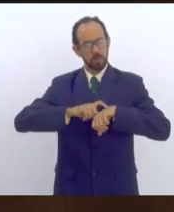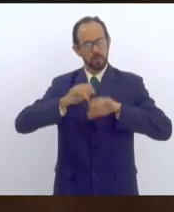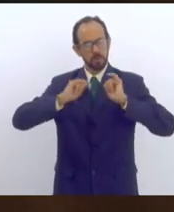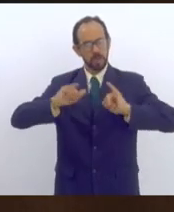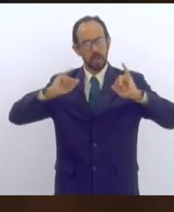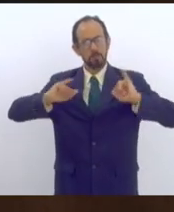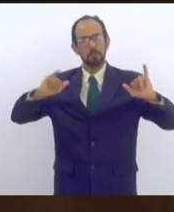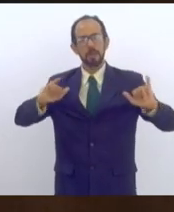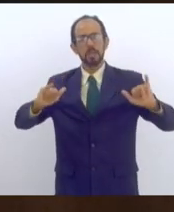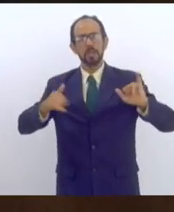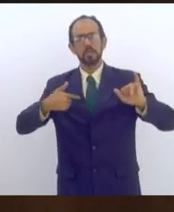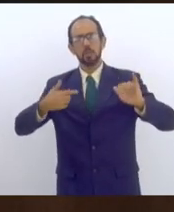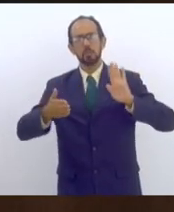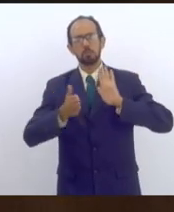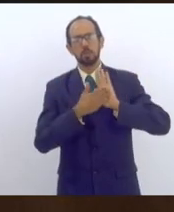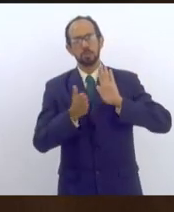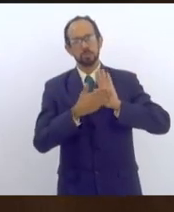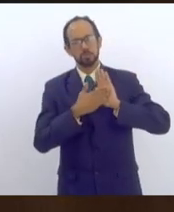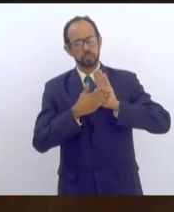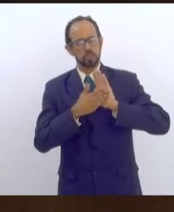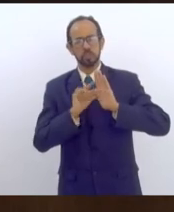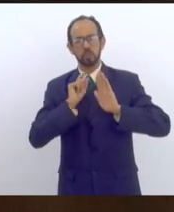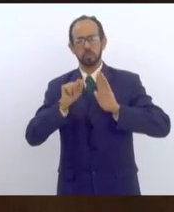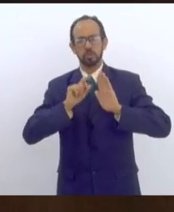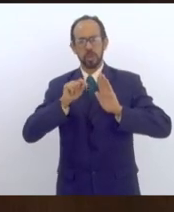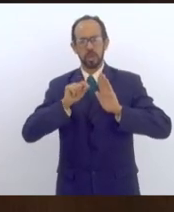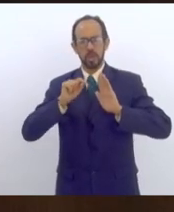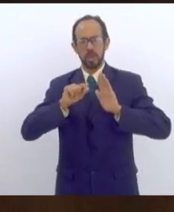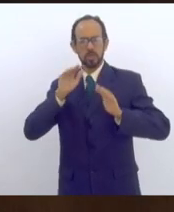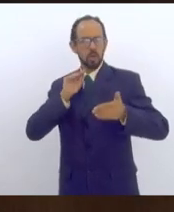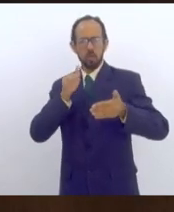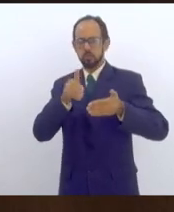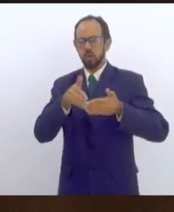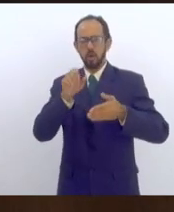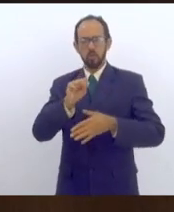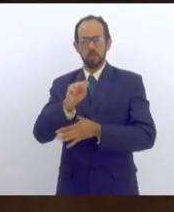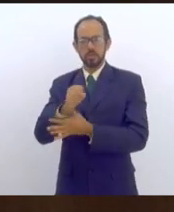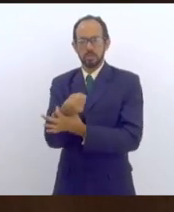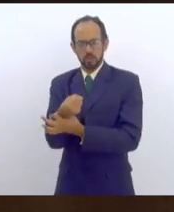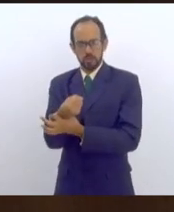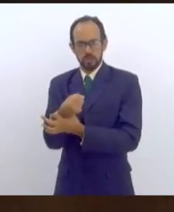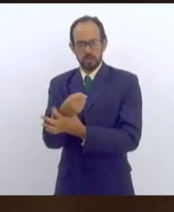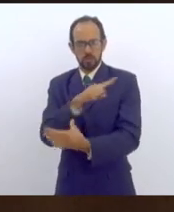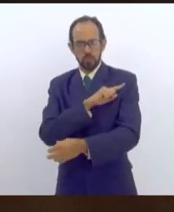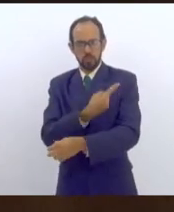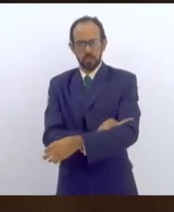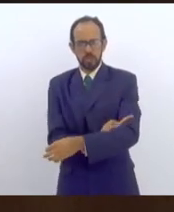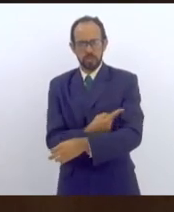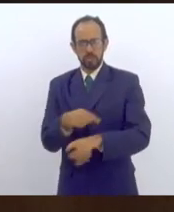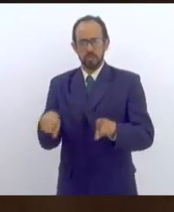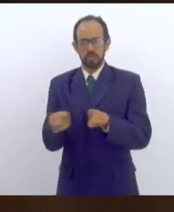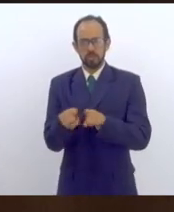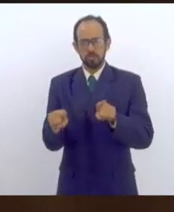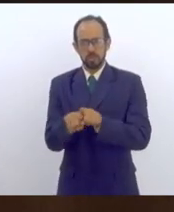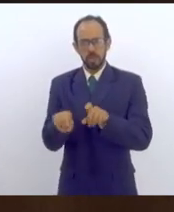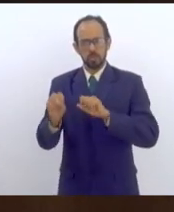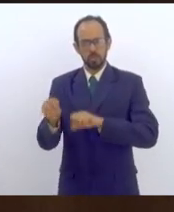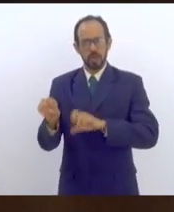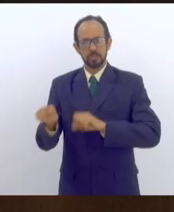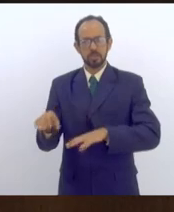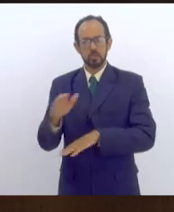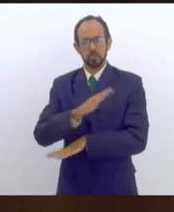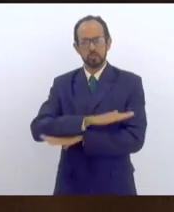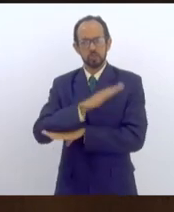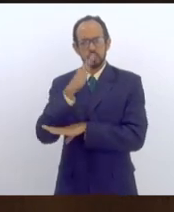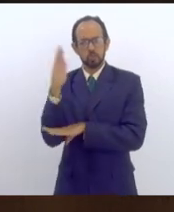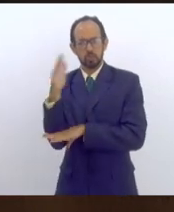aqui empenhado pela nossa segurança, pelo fortalecimento da nossa segurança, pela nossa educação em tempo integral no